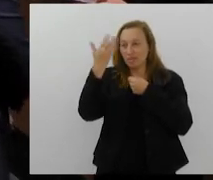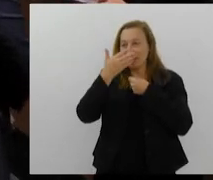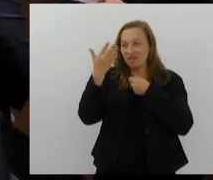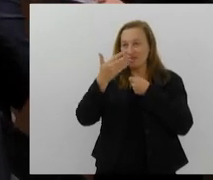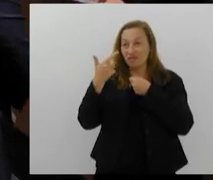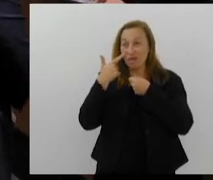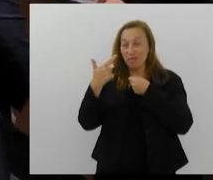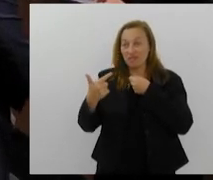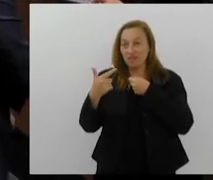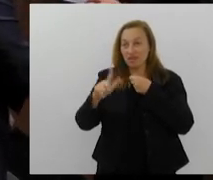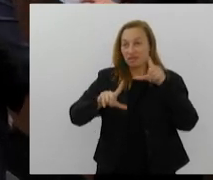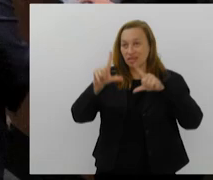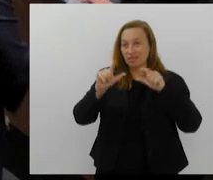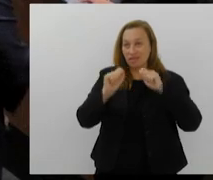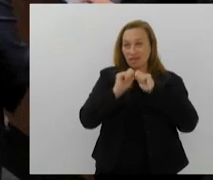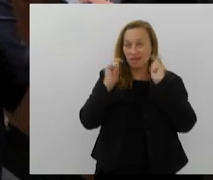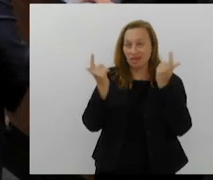Alerj.